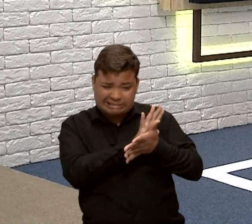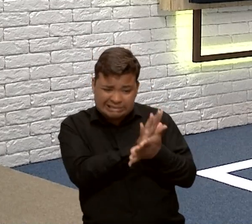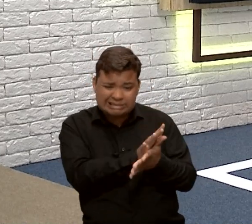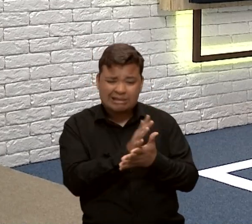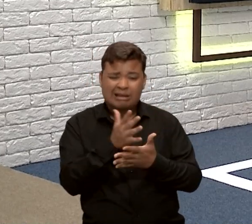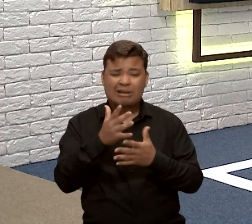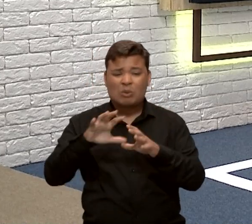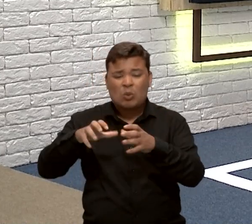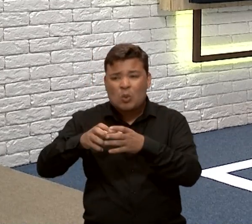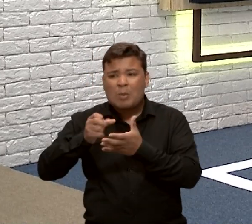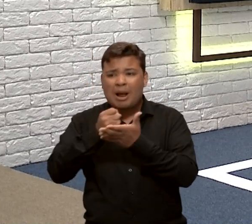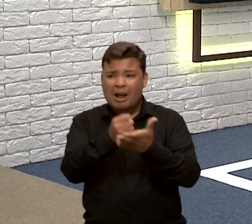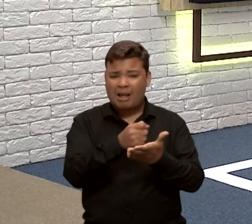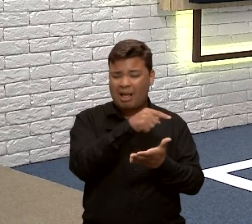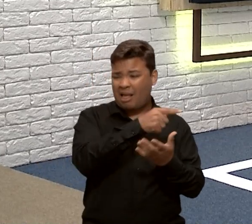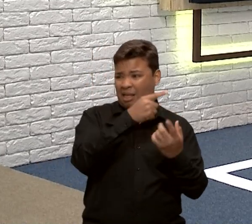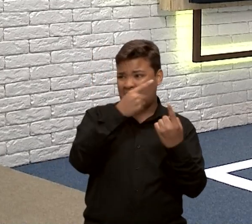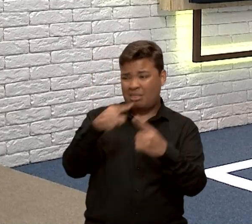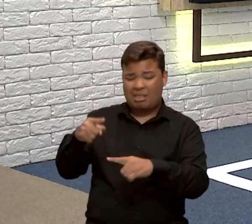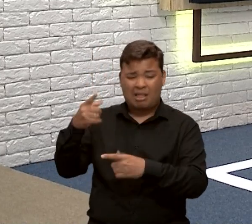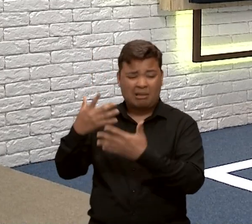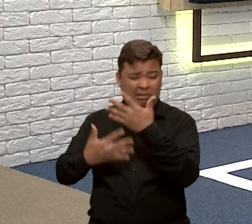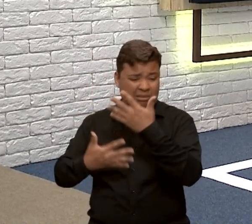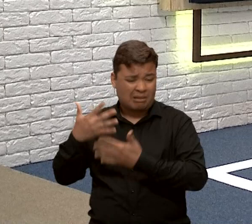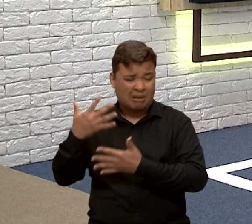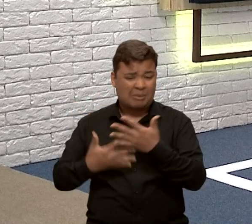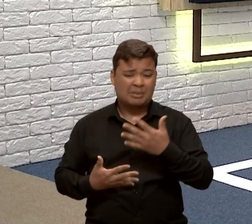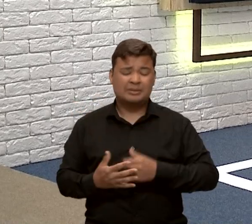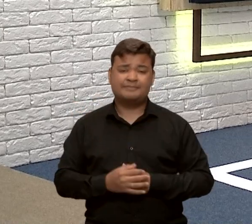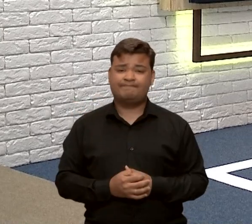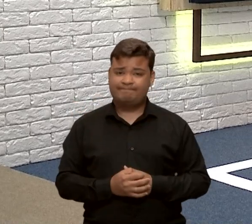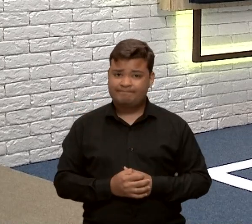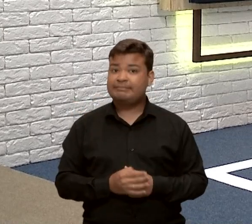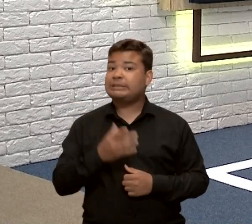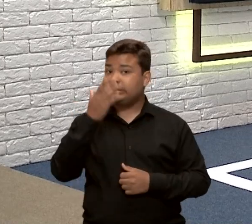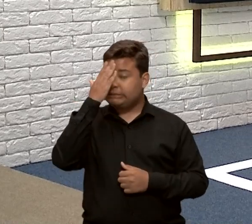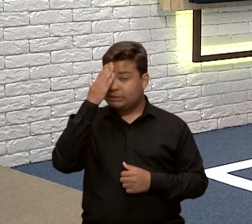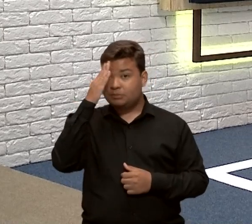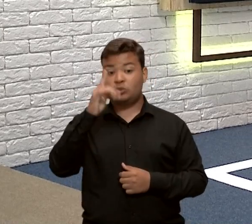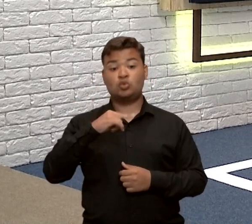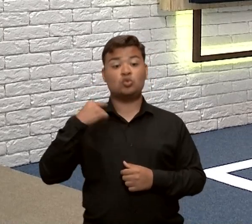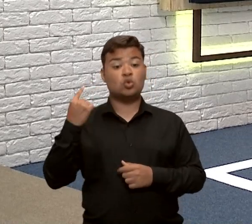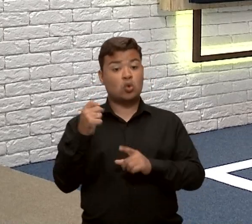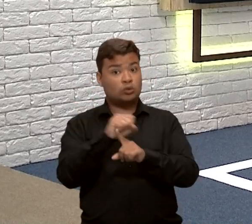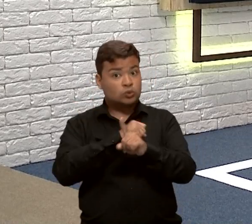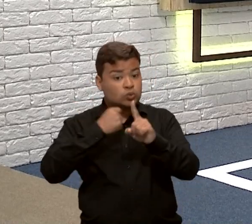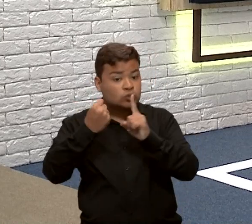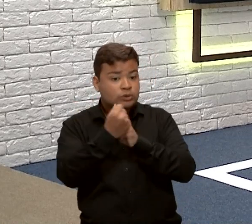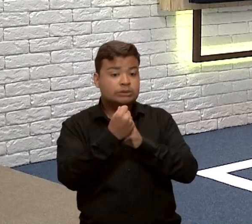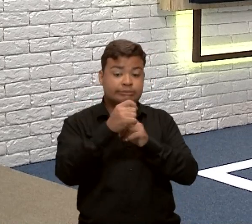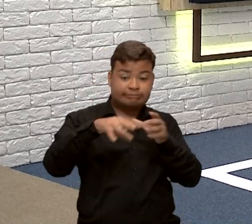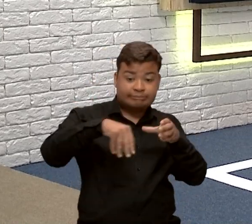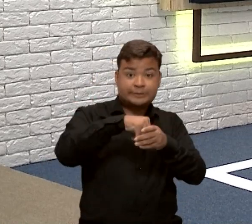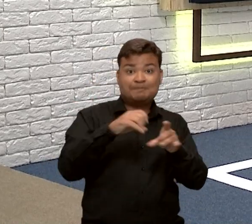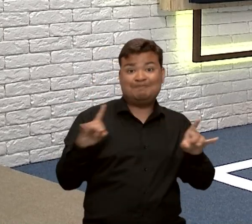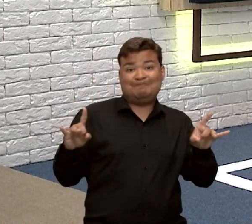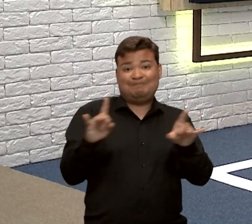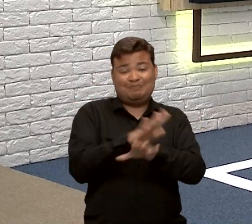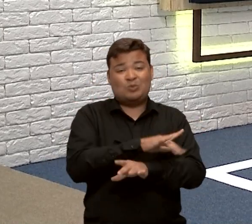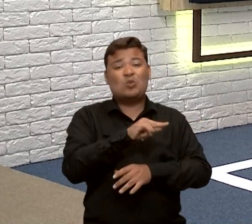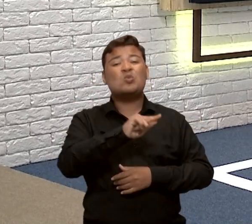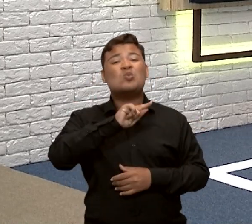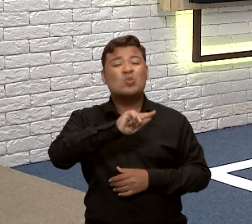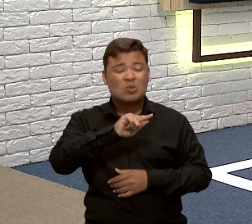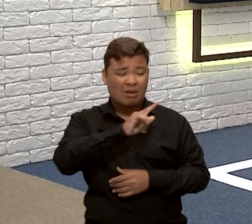redes de apoio, porque querendo ou não, nós somos uma sociedade baseada em vários preconceitos estruturais, né, que nos formaram